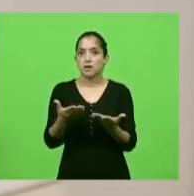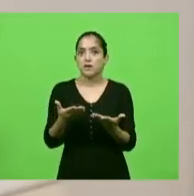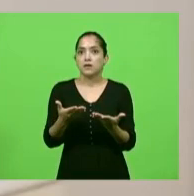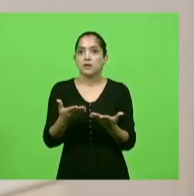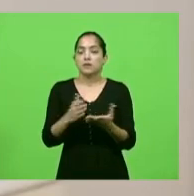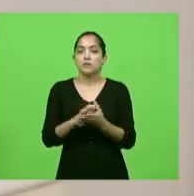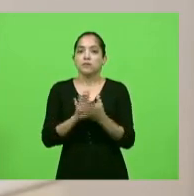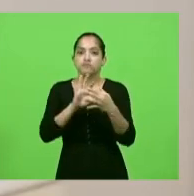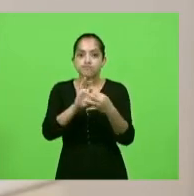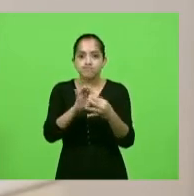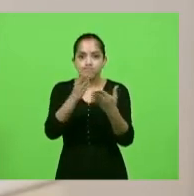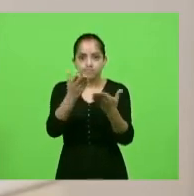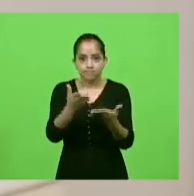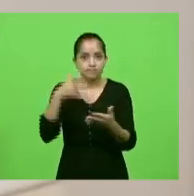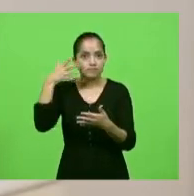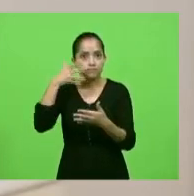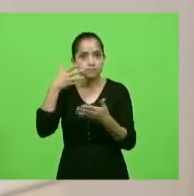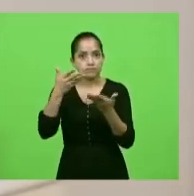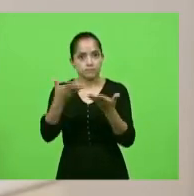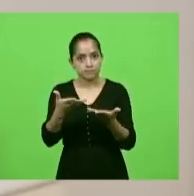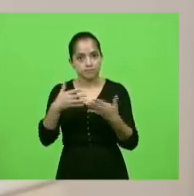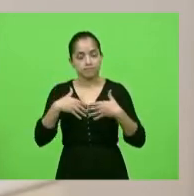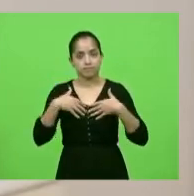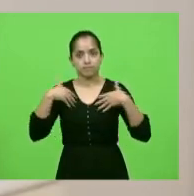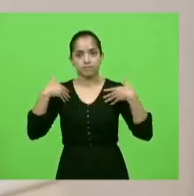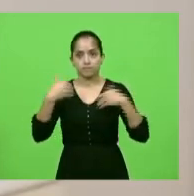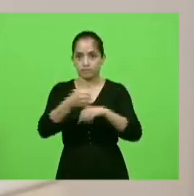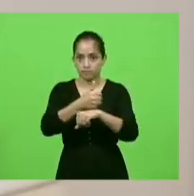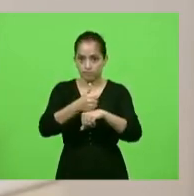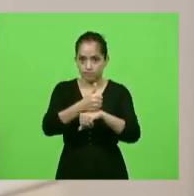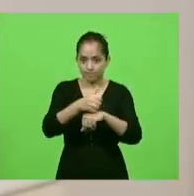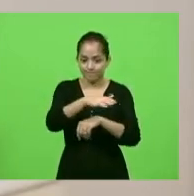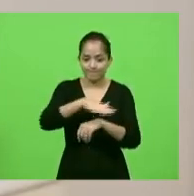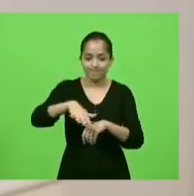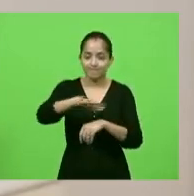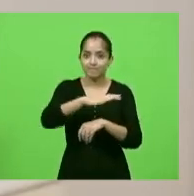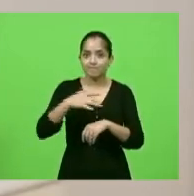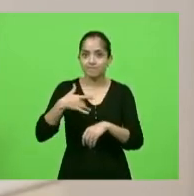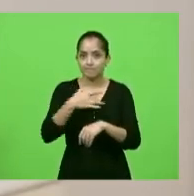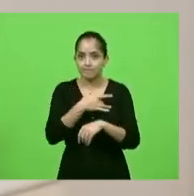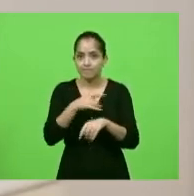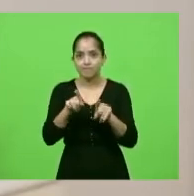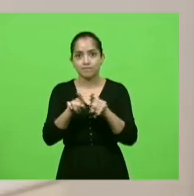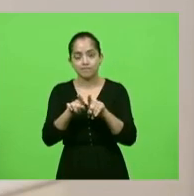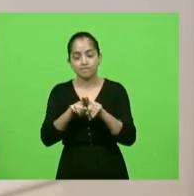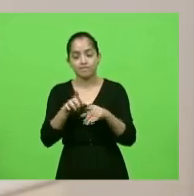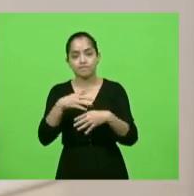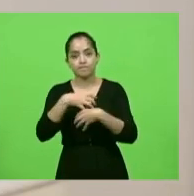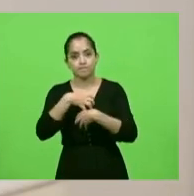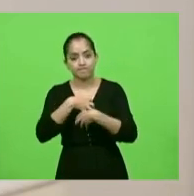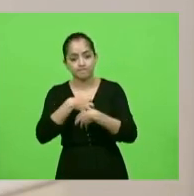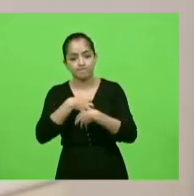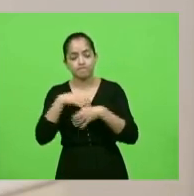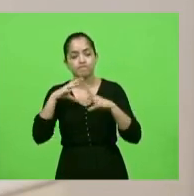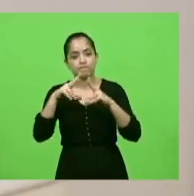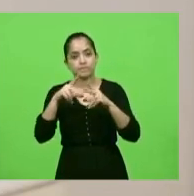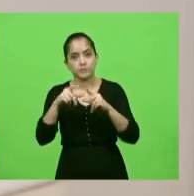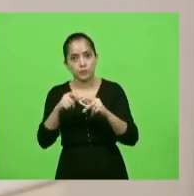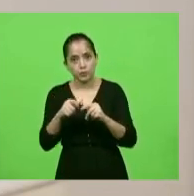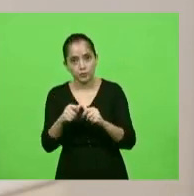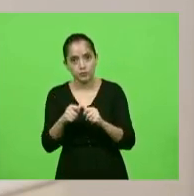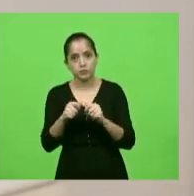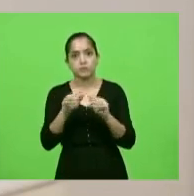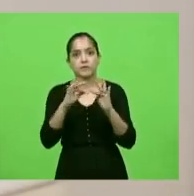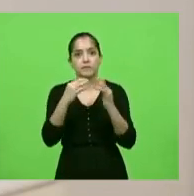sua manifestação de homenagem aos profissionais de saúde e votos de pesar a todos que perderam entes queridos